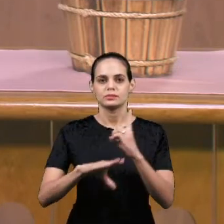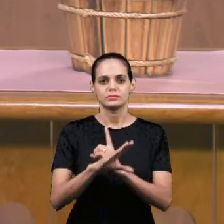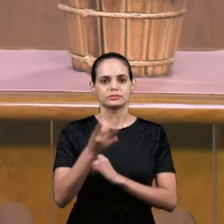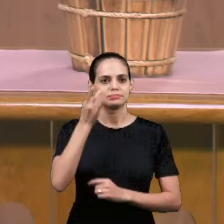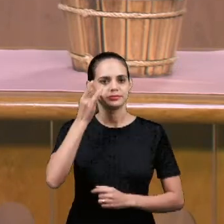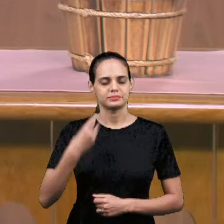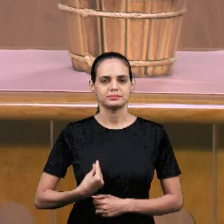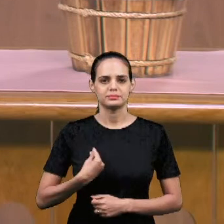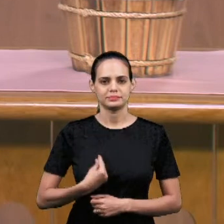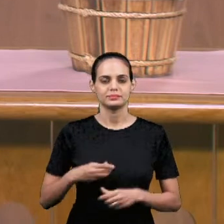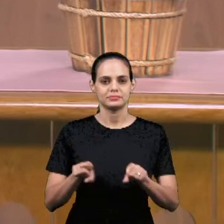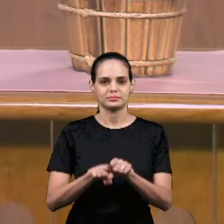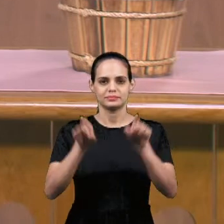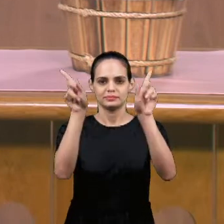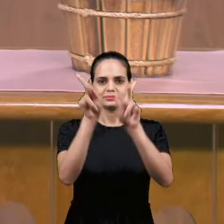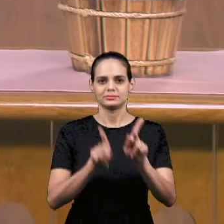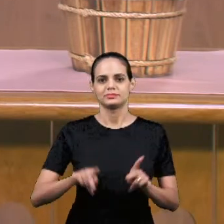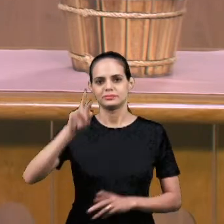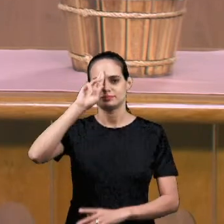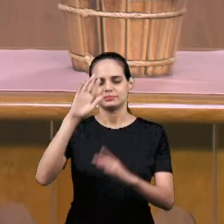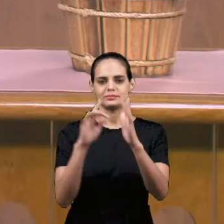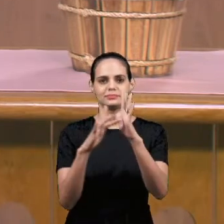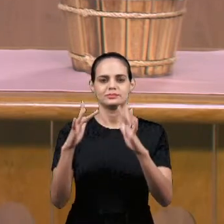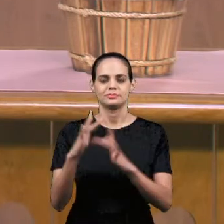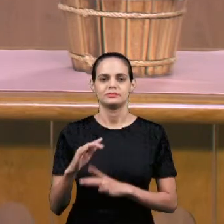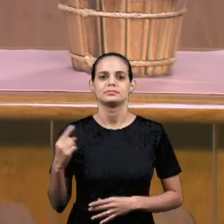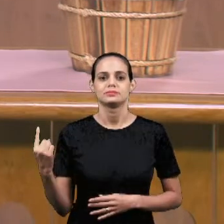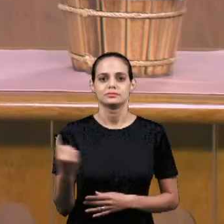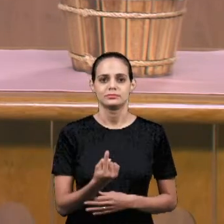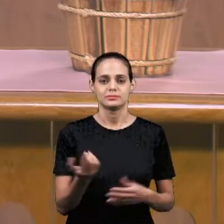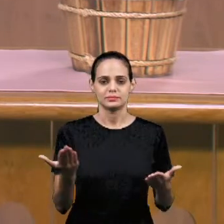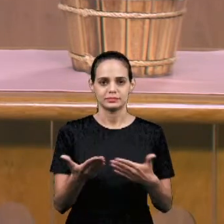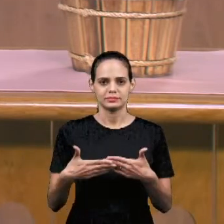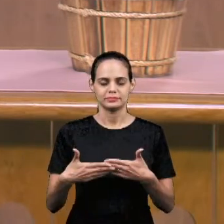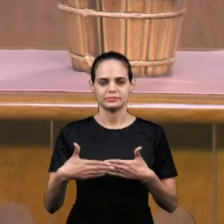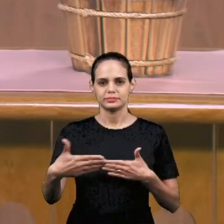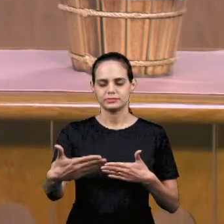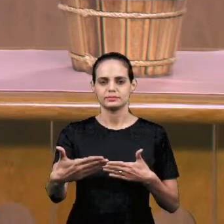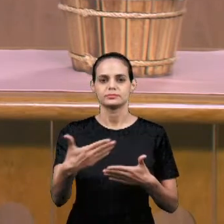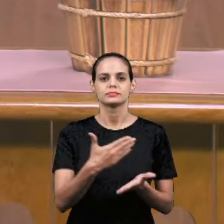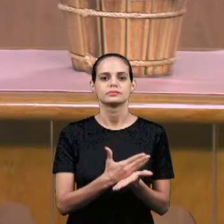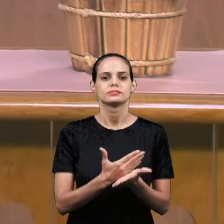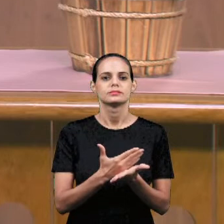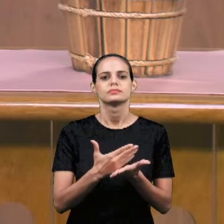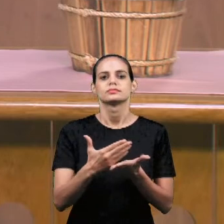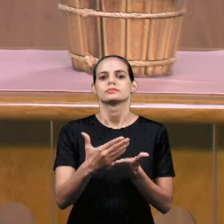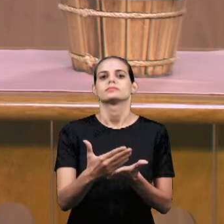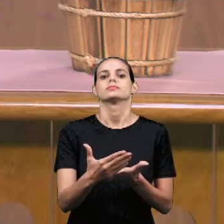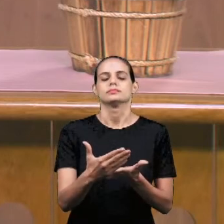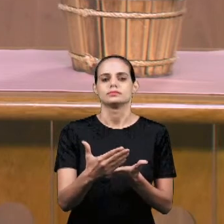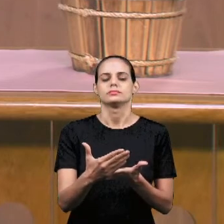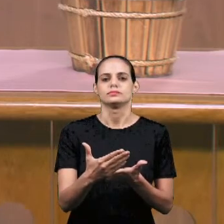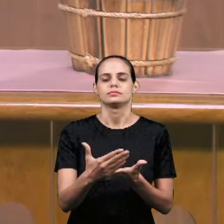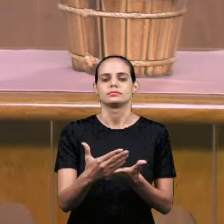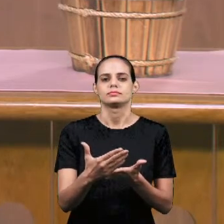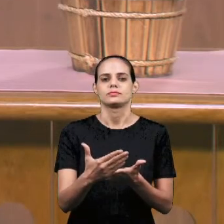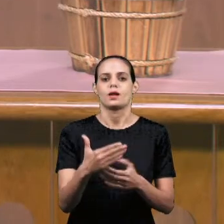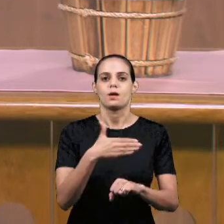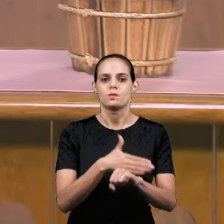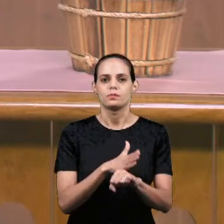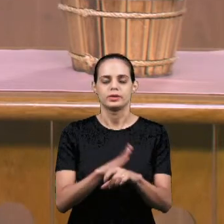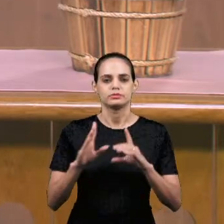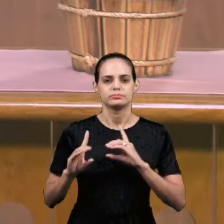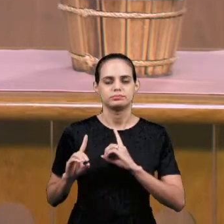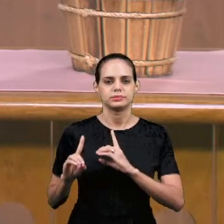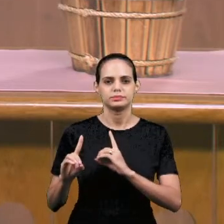com a paz do Senhor Jesus. E nós, a partir de agora, iremos dar início à parte doutrinária da nossa Escola